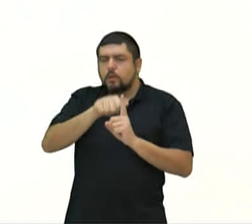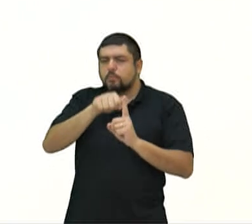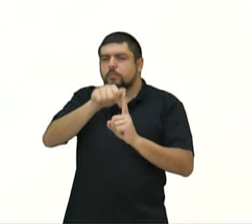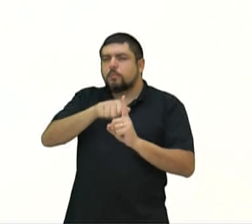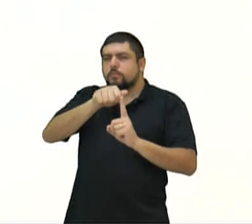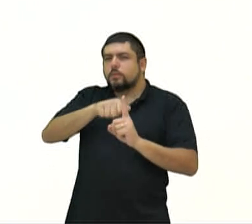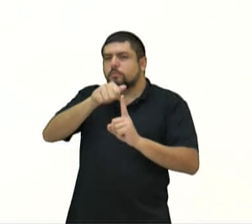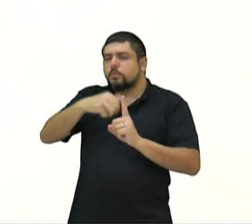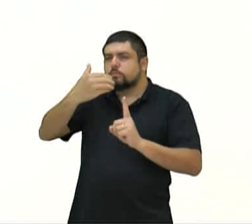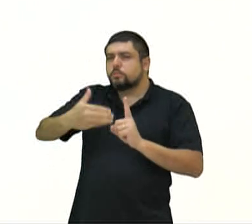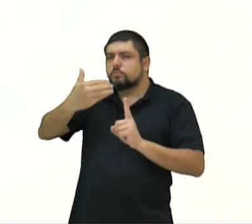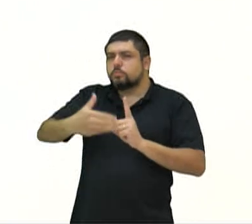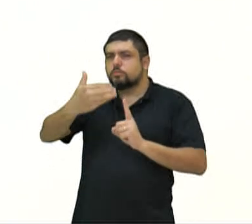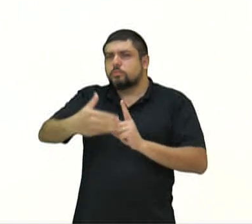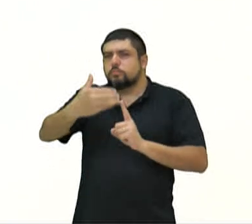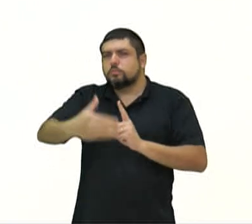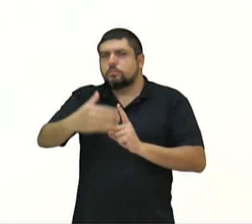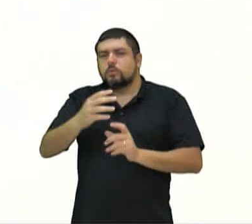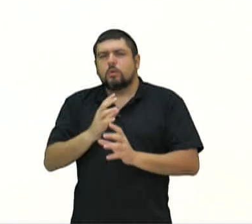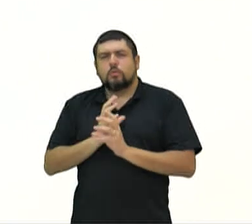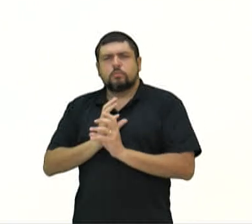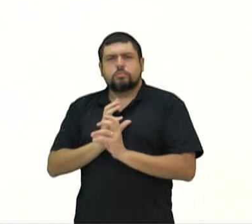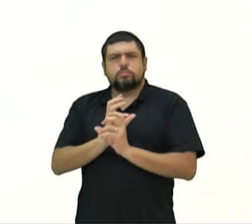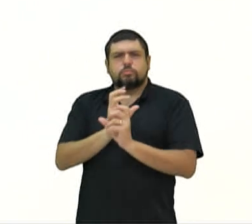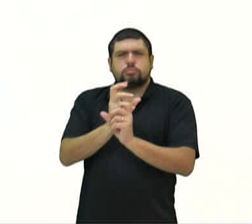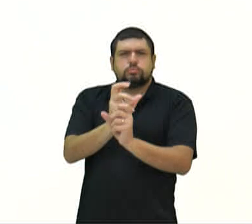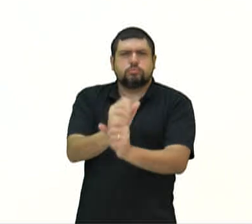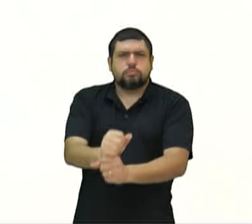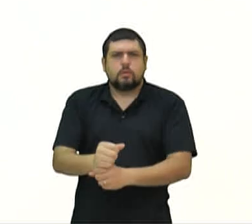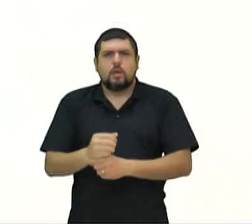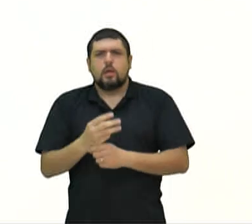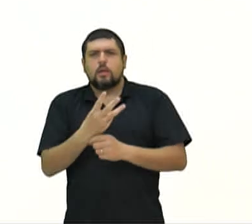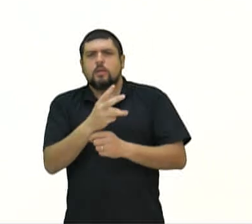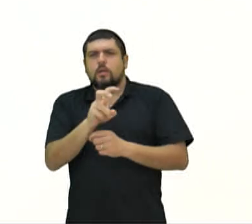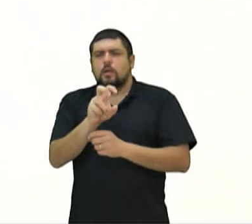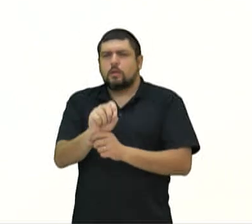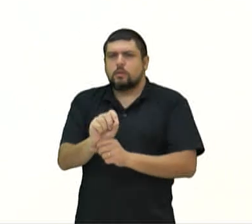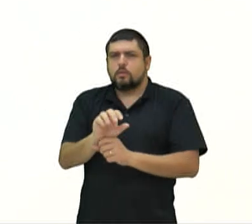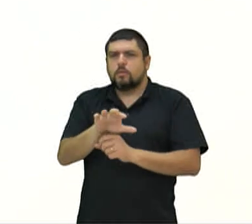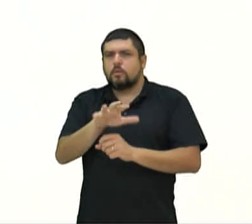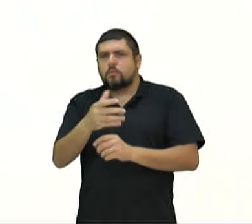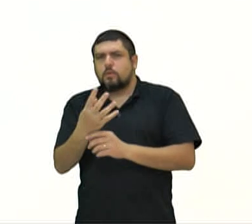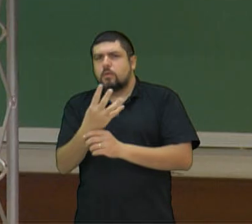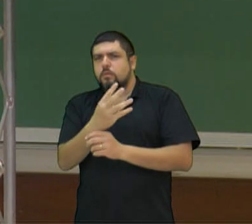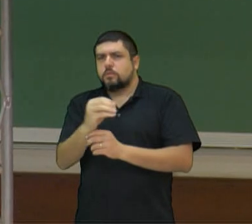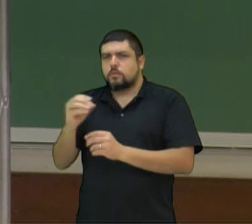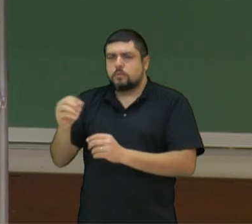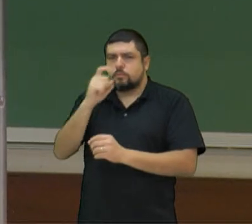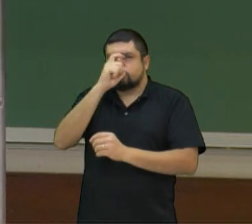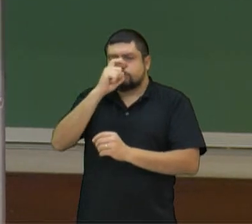de 350 a 400 meses da sua vida menstruando. Ok?